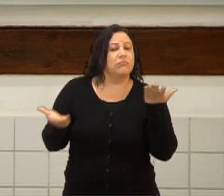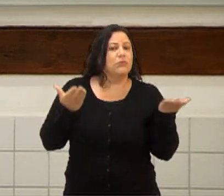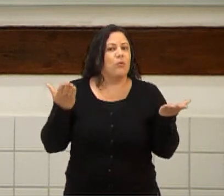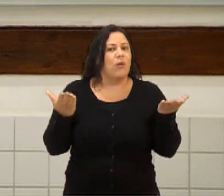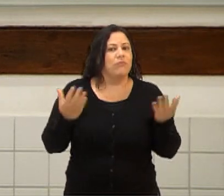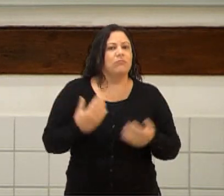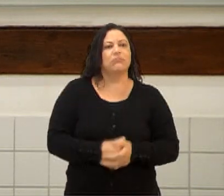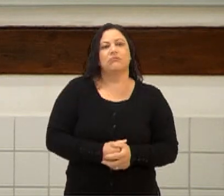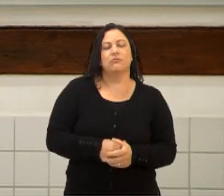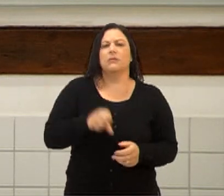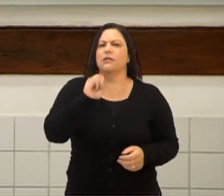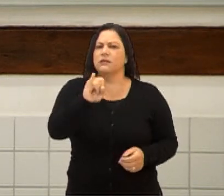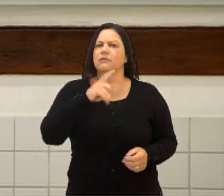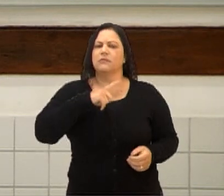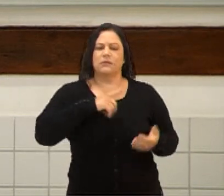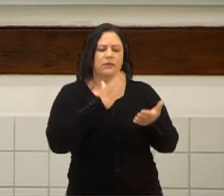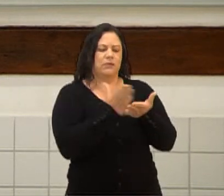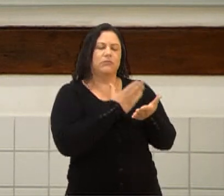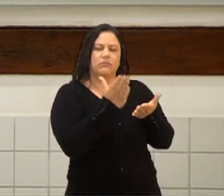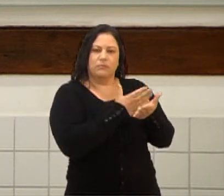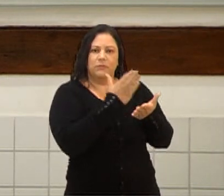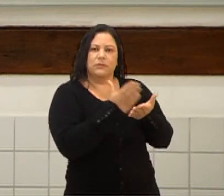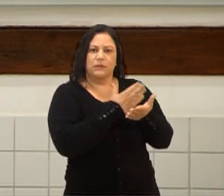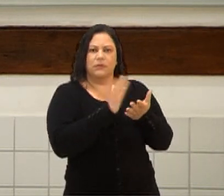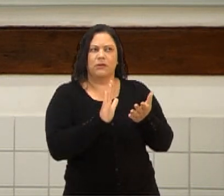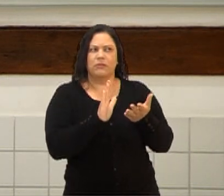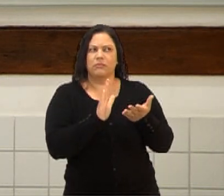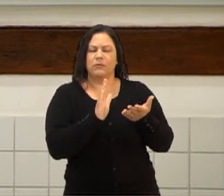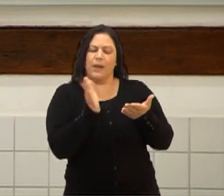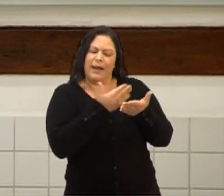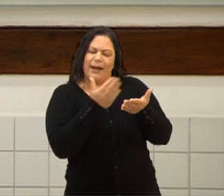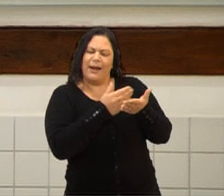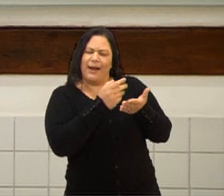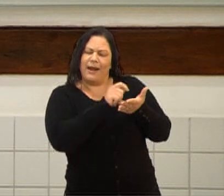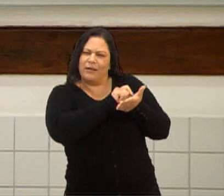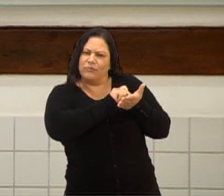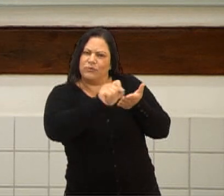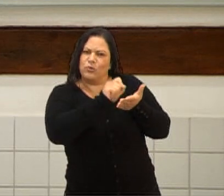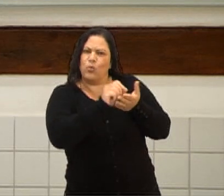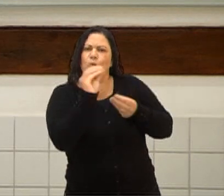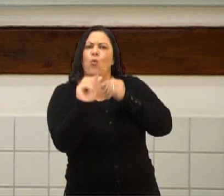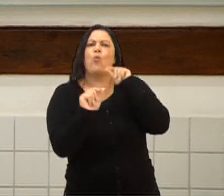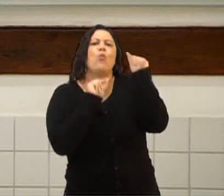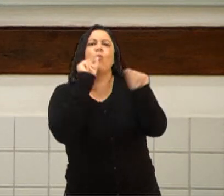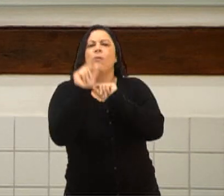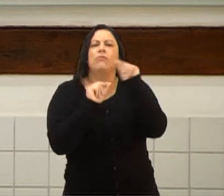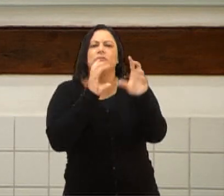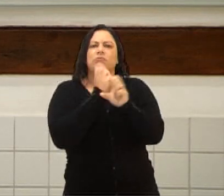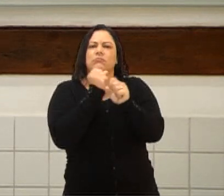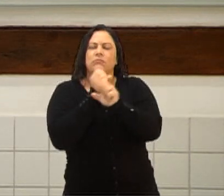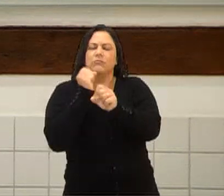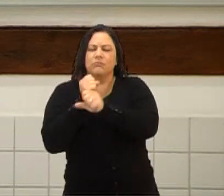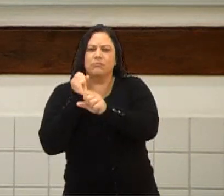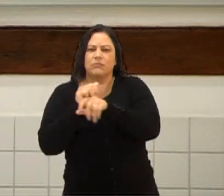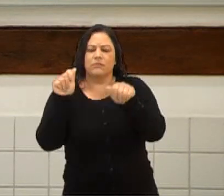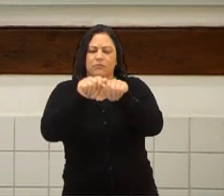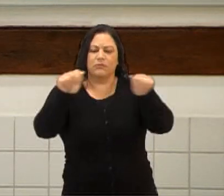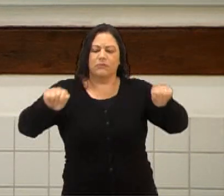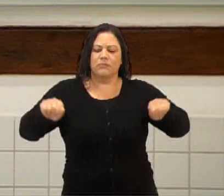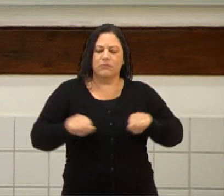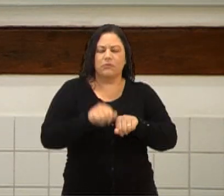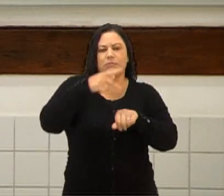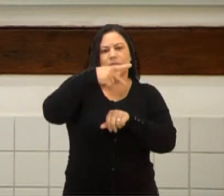se você tem lá no seu caderno, lá no finzinho, marcado, como calcular a área de figuras